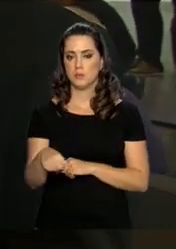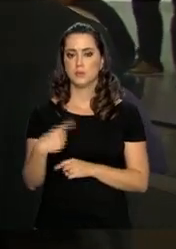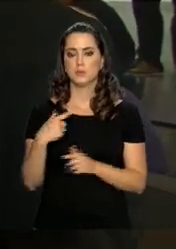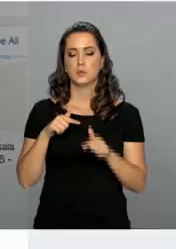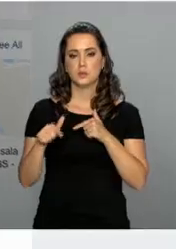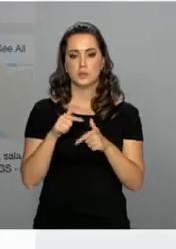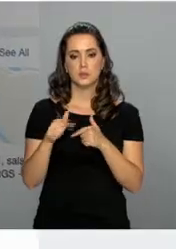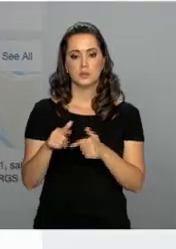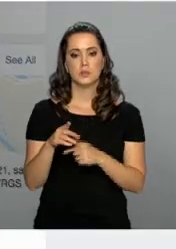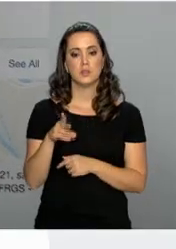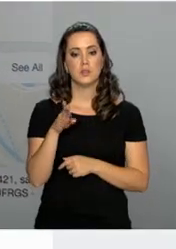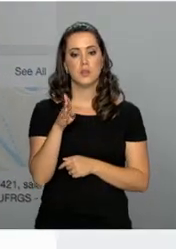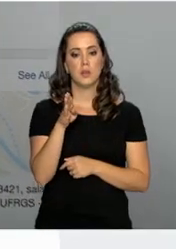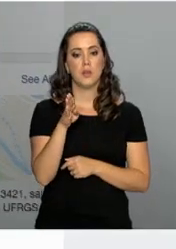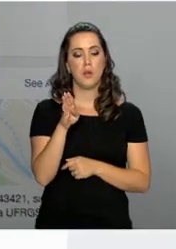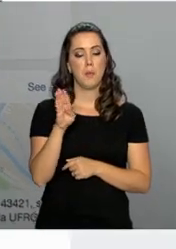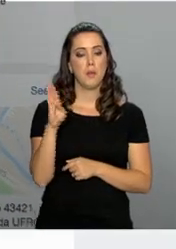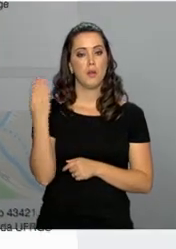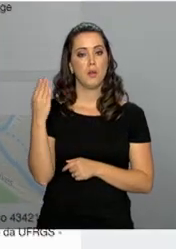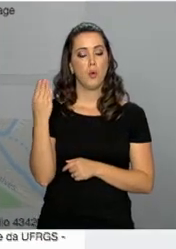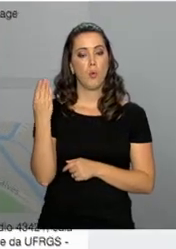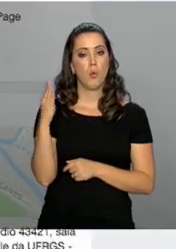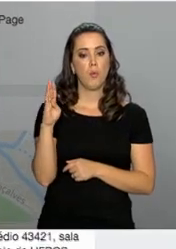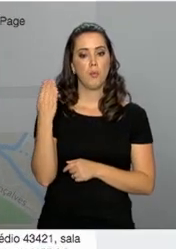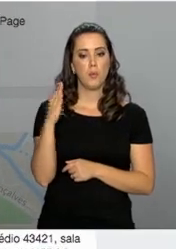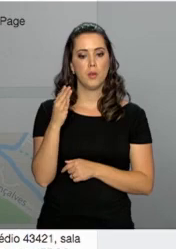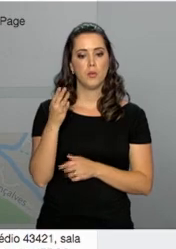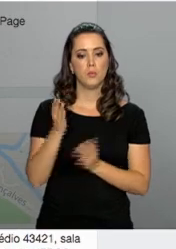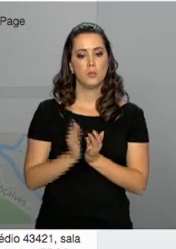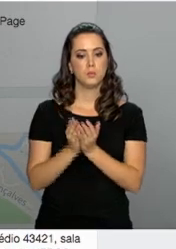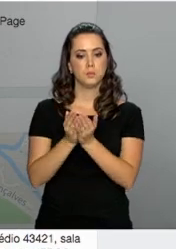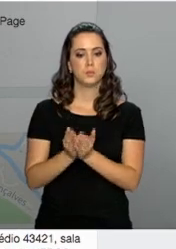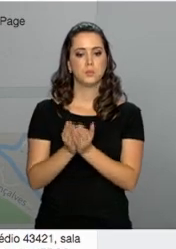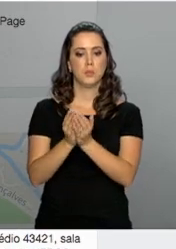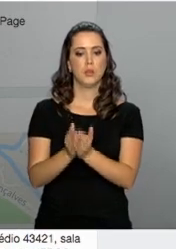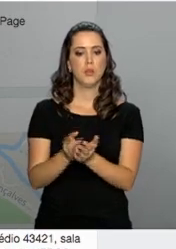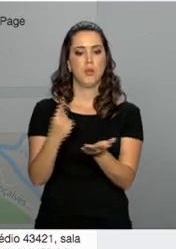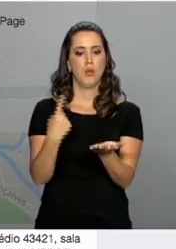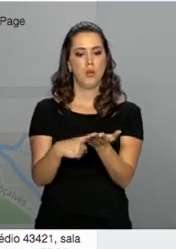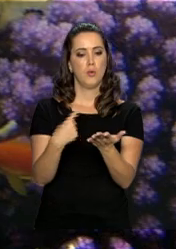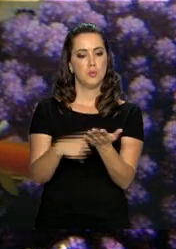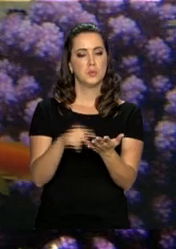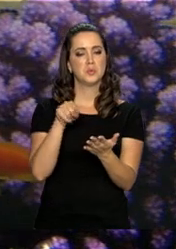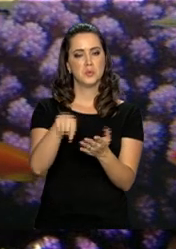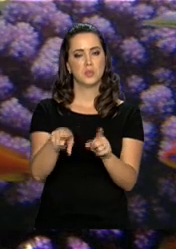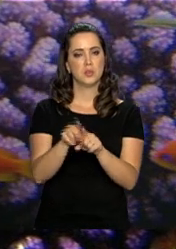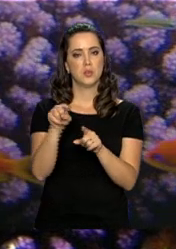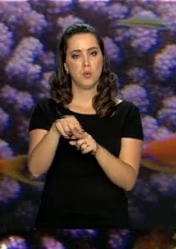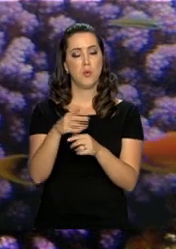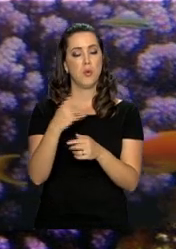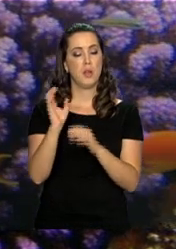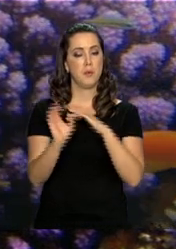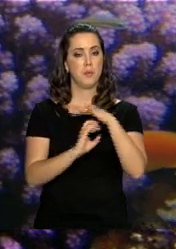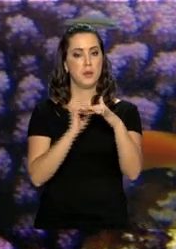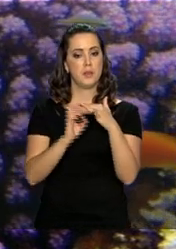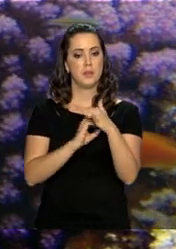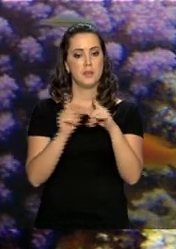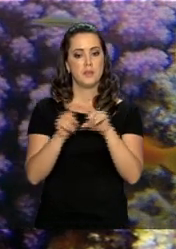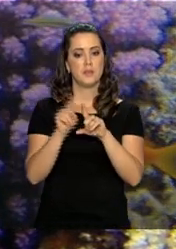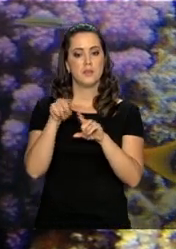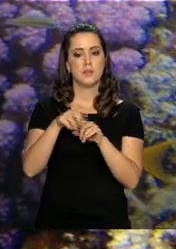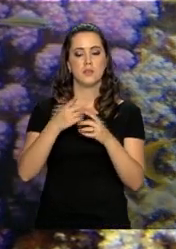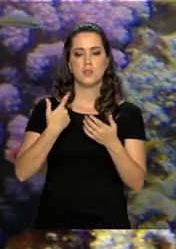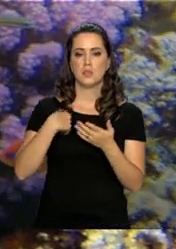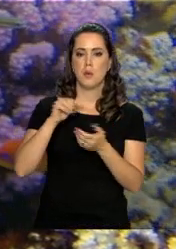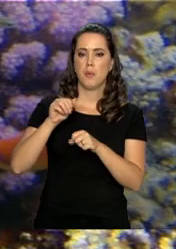que trabalha com biotecnologia marinha, fechou o contrato com uma grande empresa de cosméticos para desenvolver novos produtos,